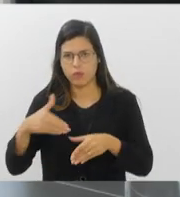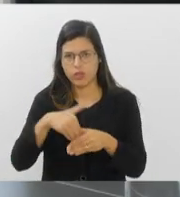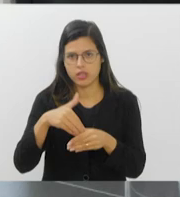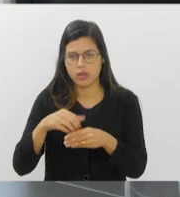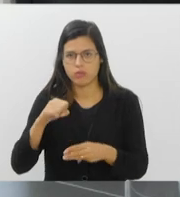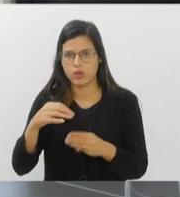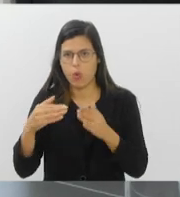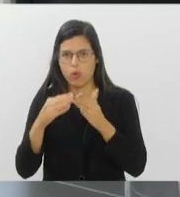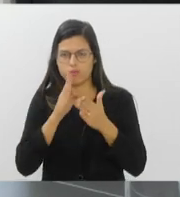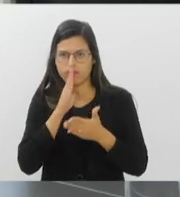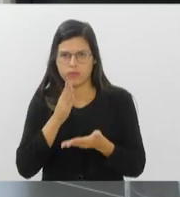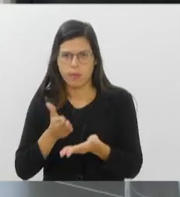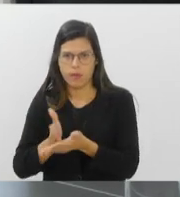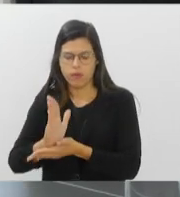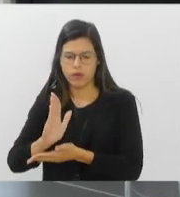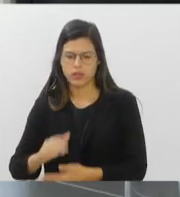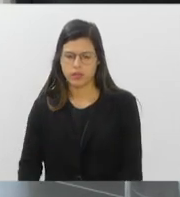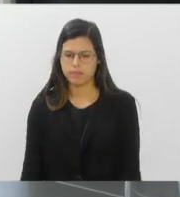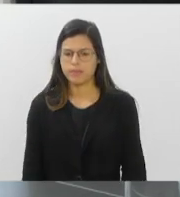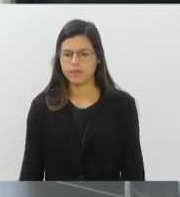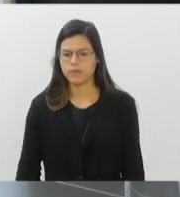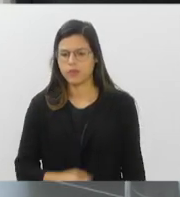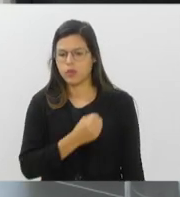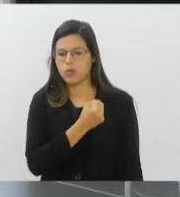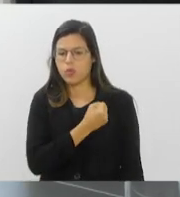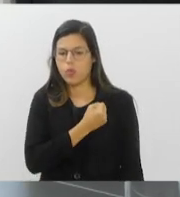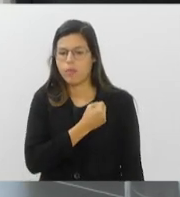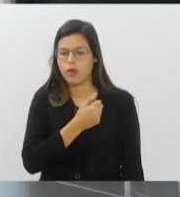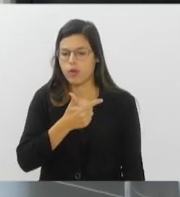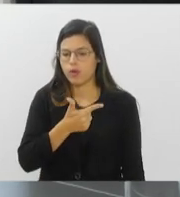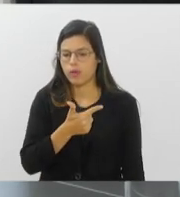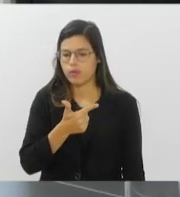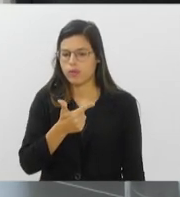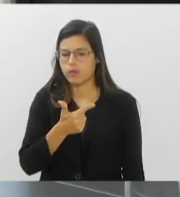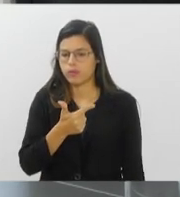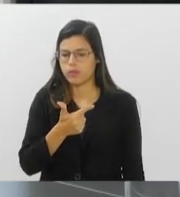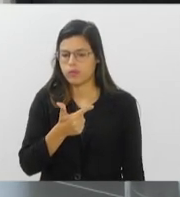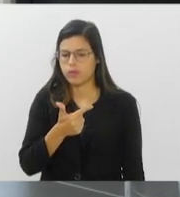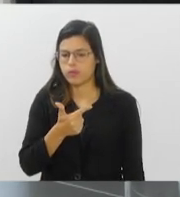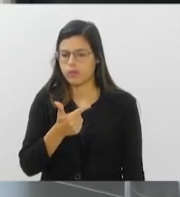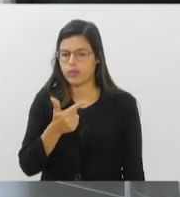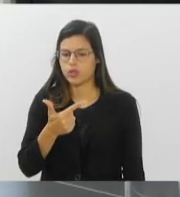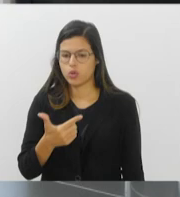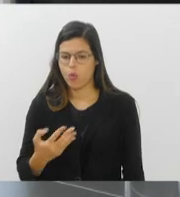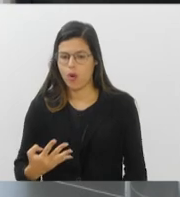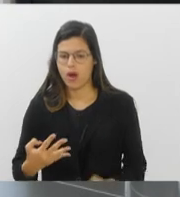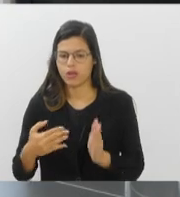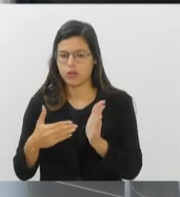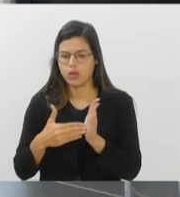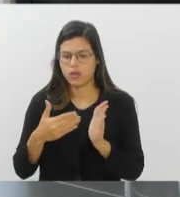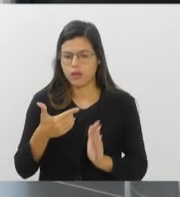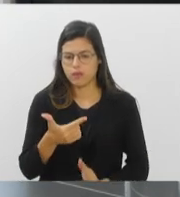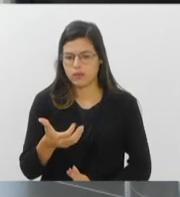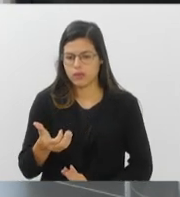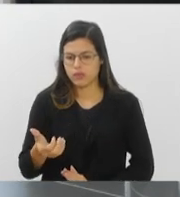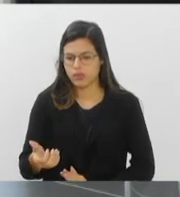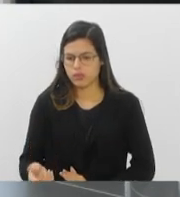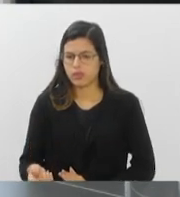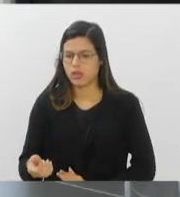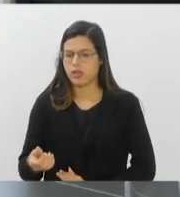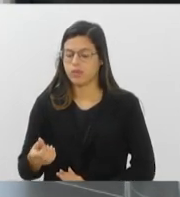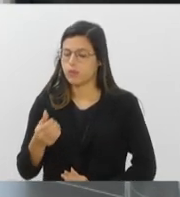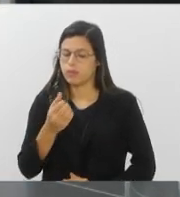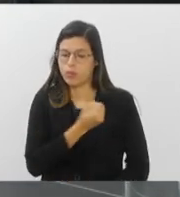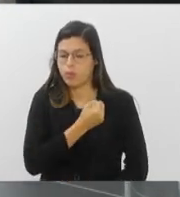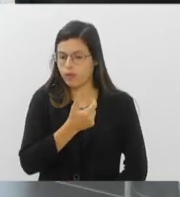os senhores que aprovam, permaneçam como estão, aprovado. Projeto de lei 2426 ou 22 da pauta de 2023, de autoria do deputado Jorge Felipe